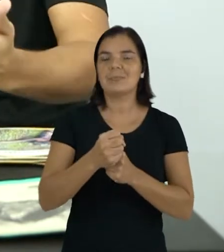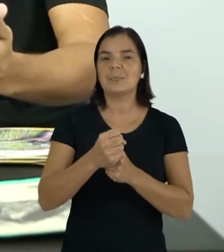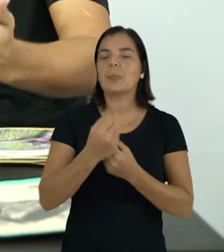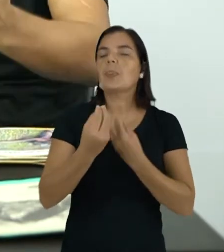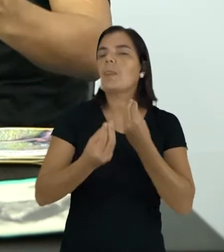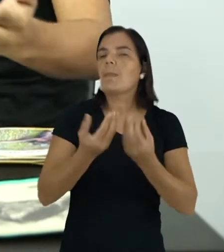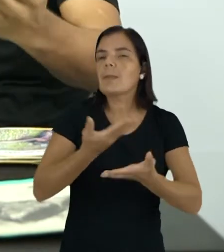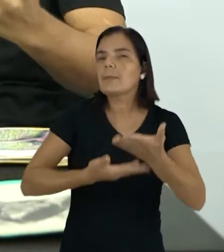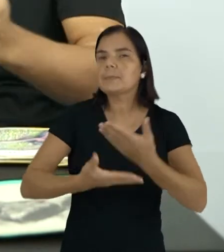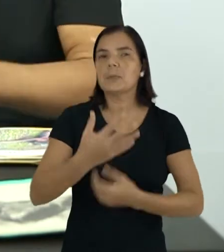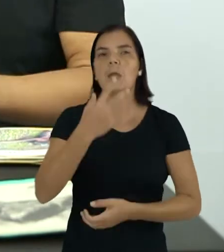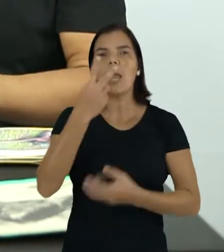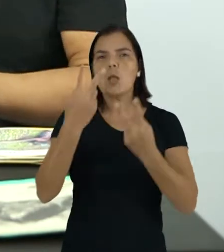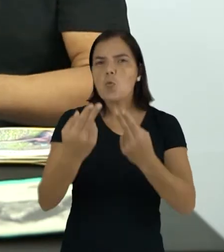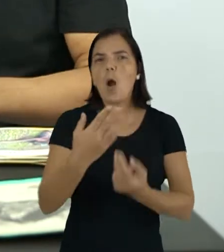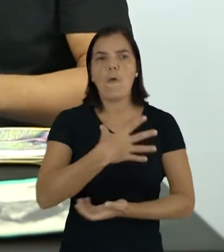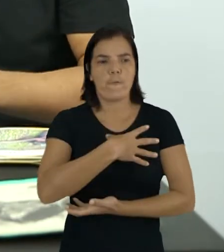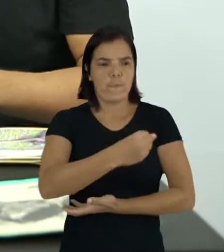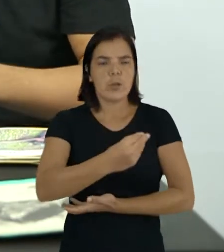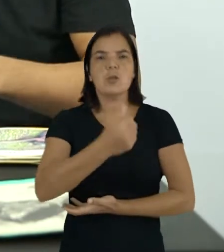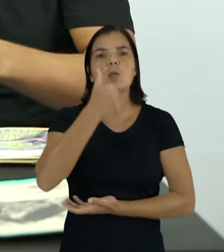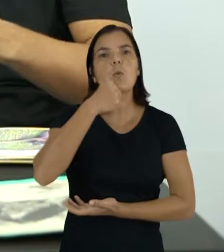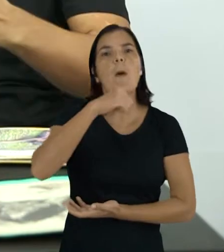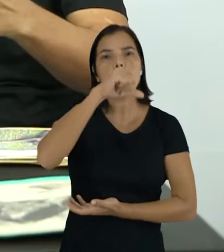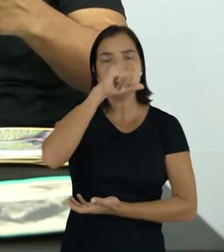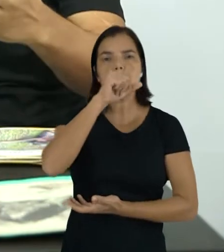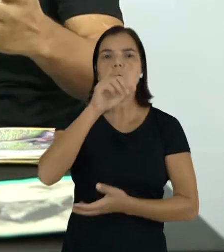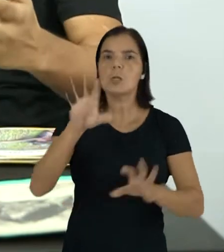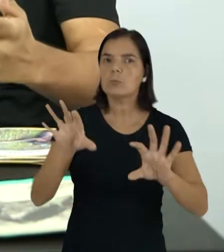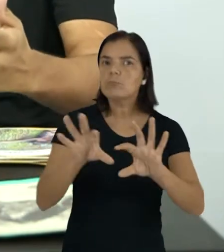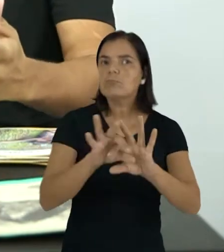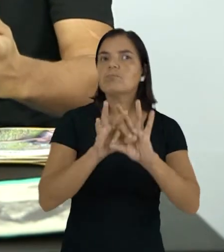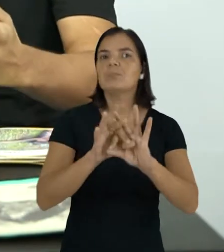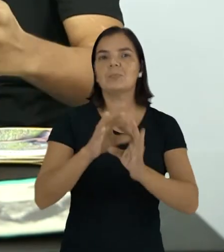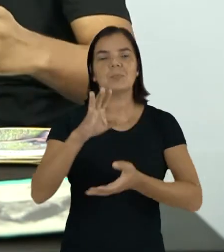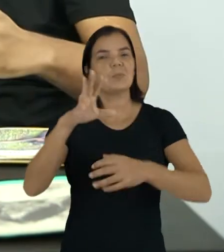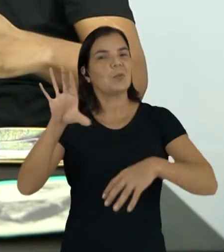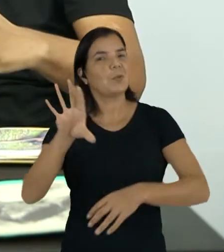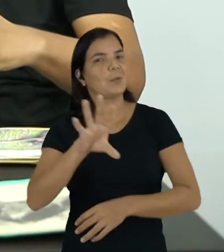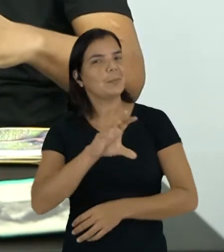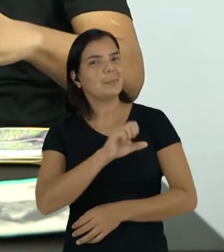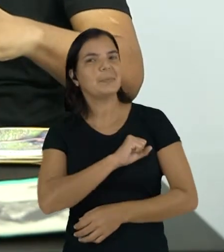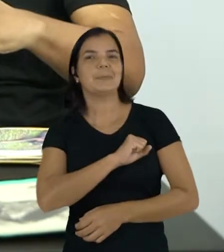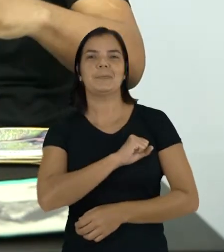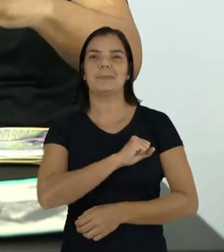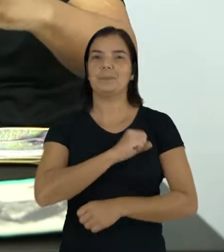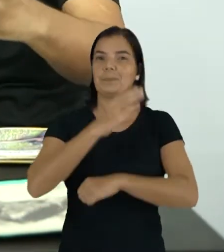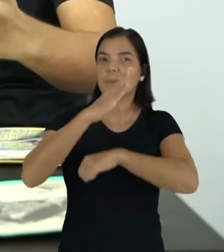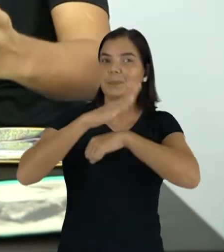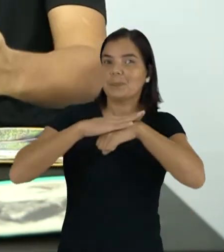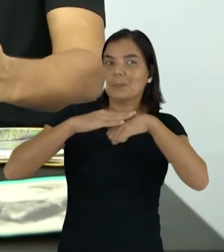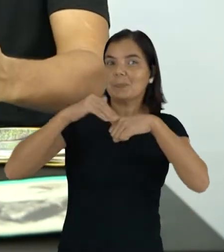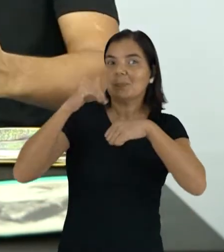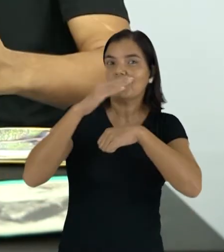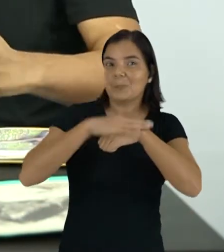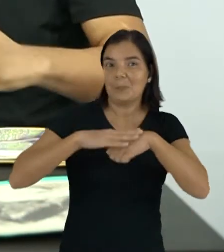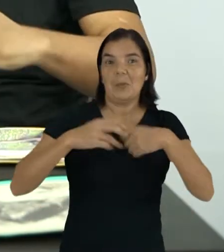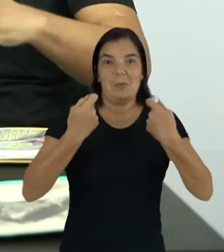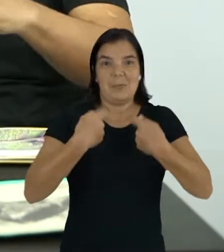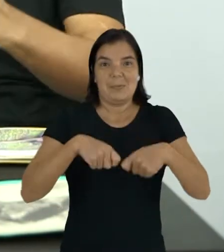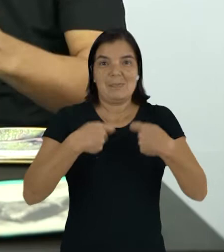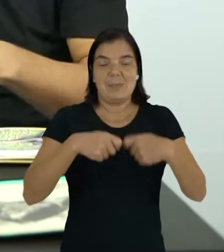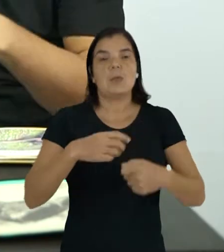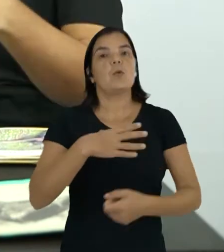é a relação de um filho com a mãe? É uma relação de amor, uma relação de dependência.